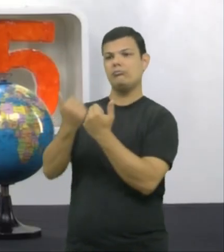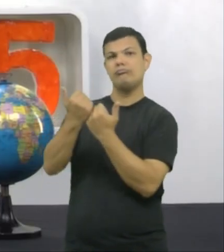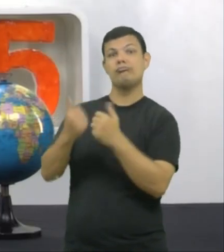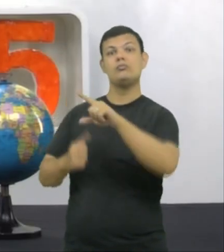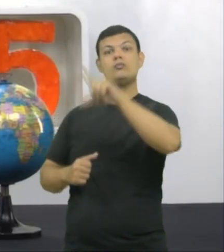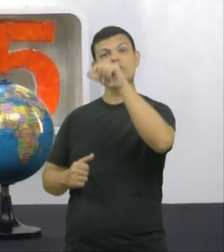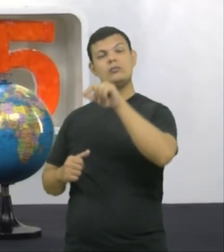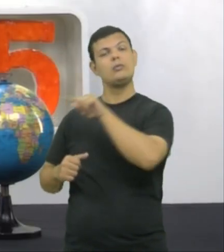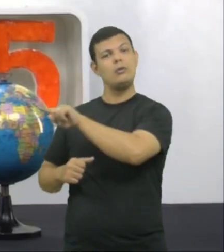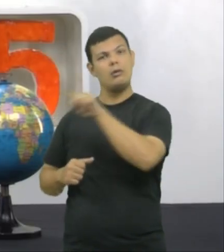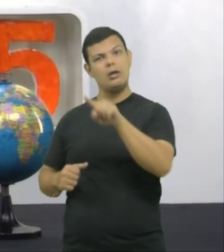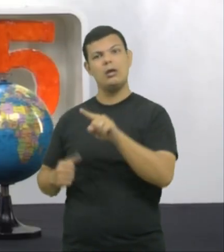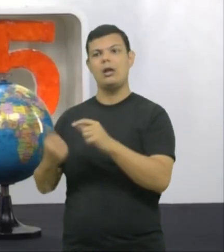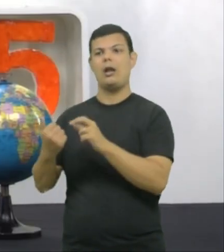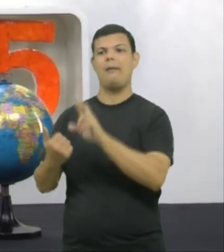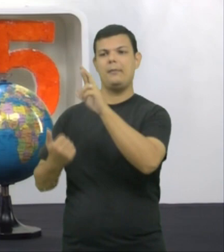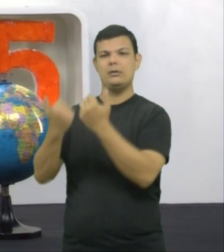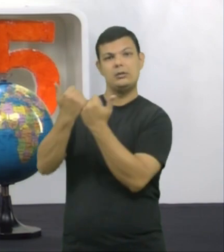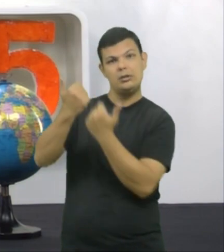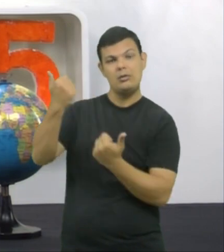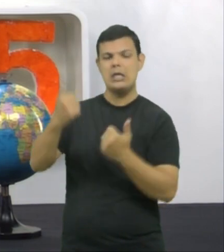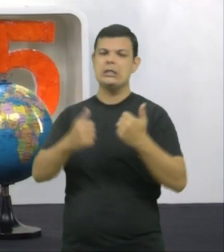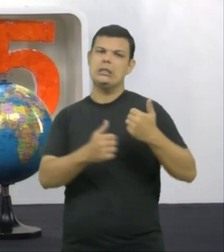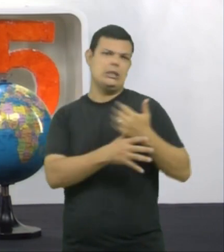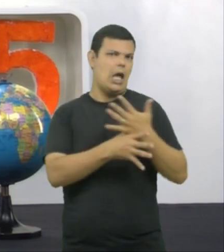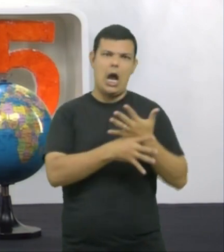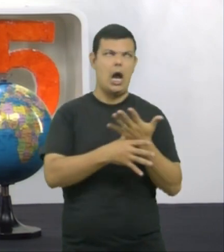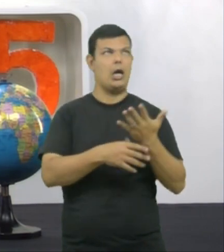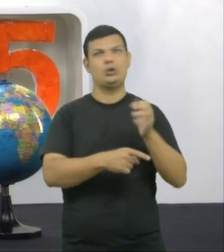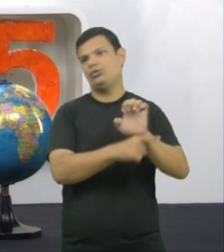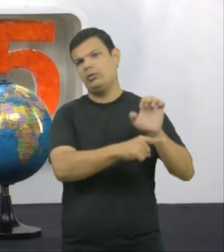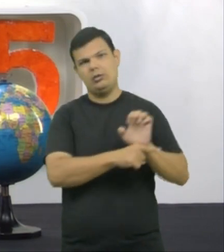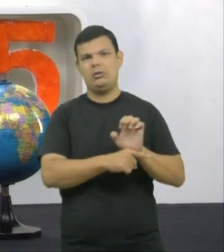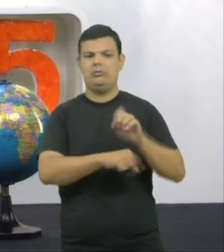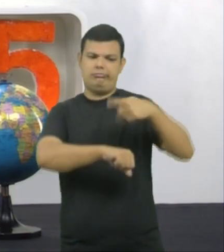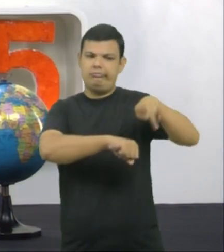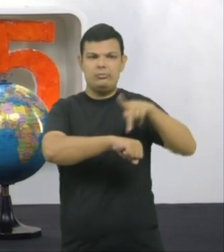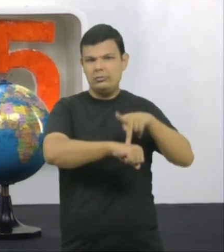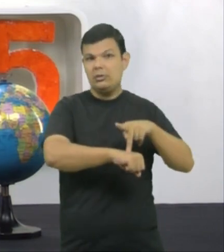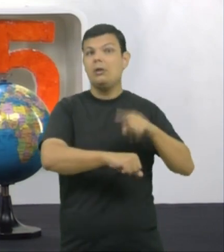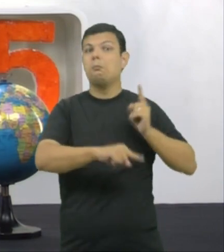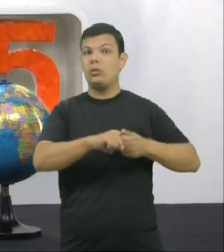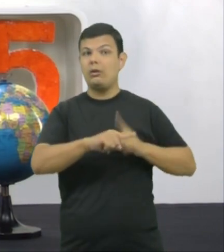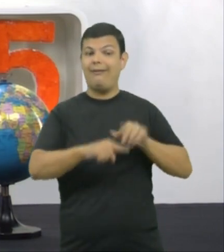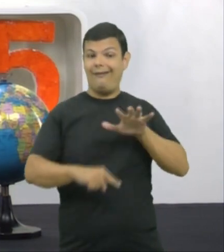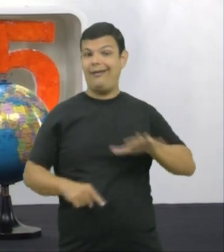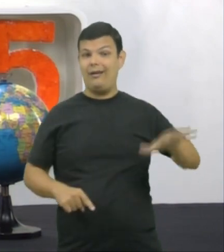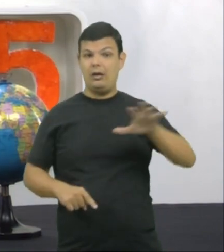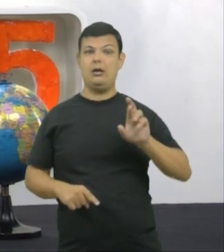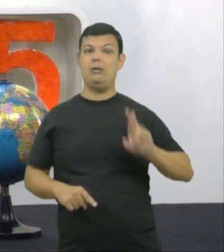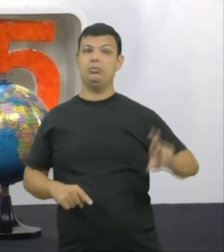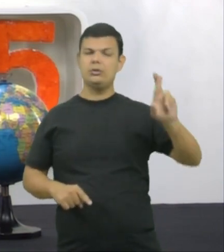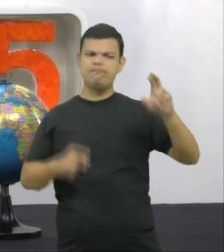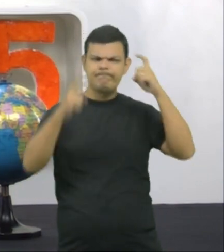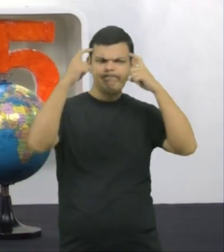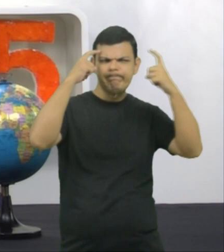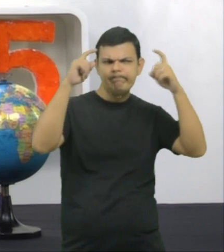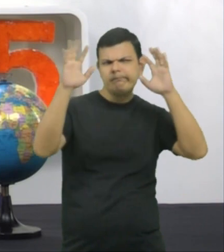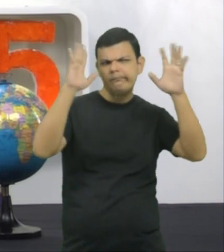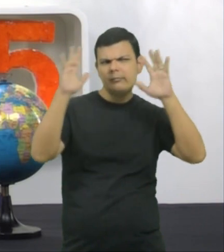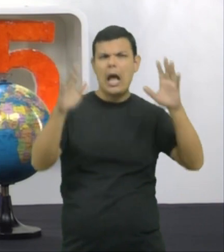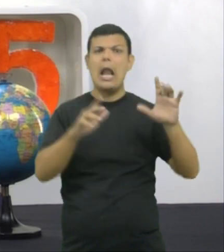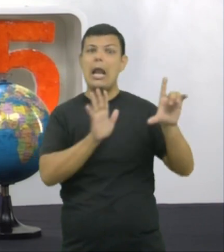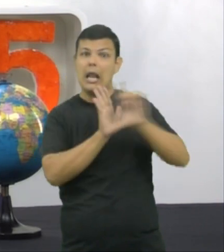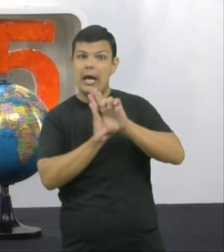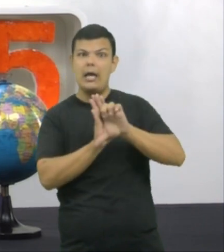no nossa cidade, no nosso estado, no nosso país, porque são pessoas que vão pensar a lei e colocar